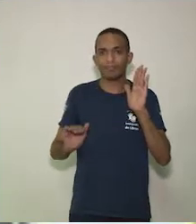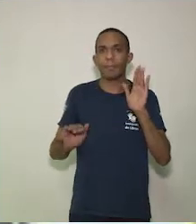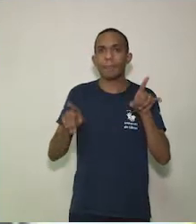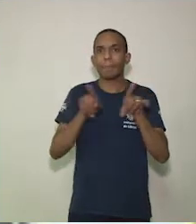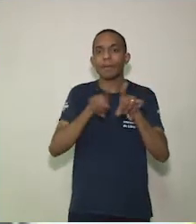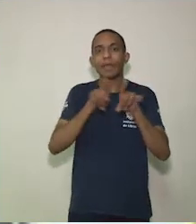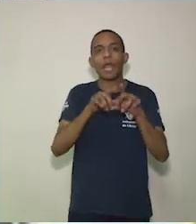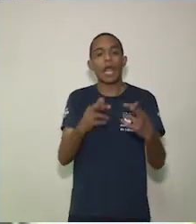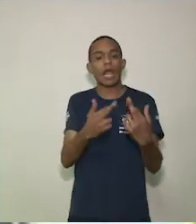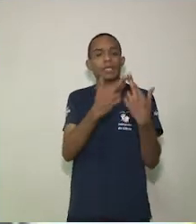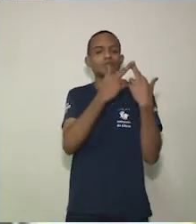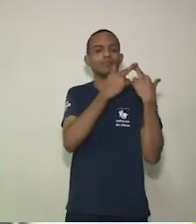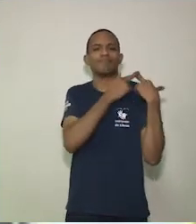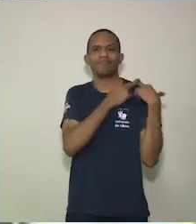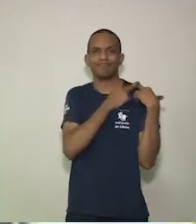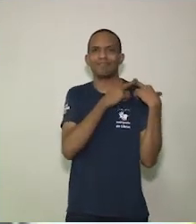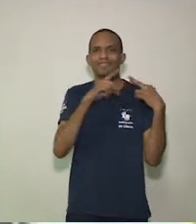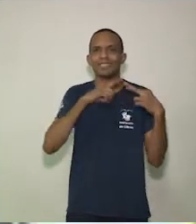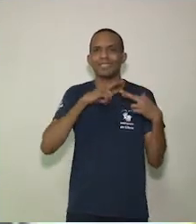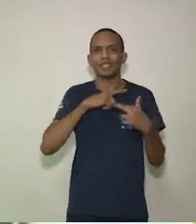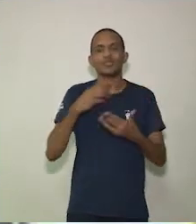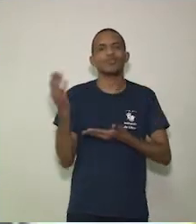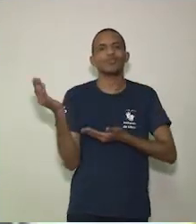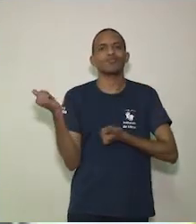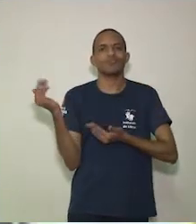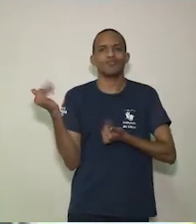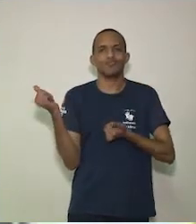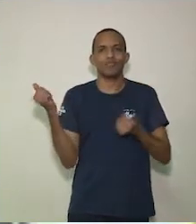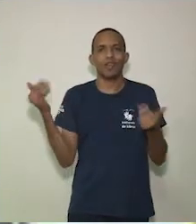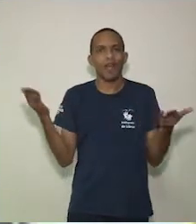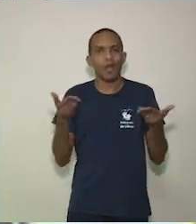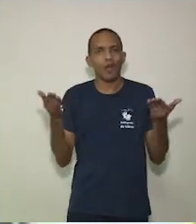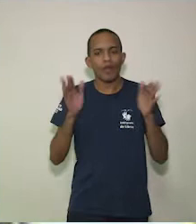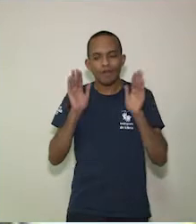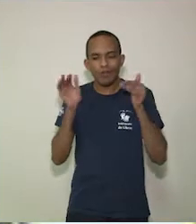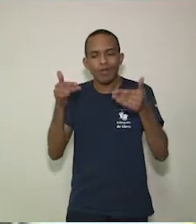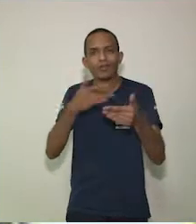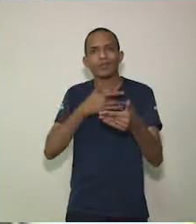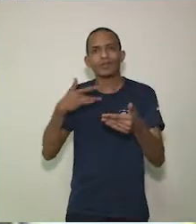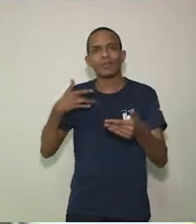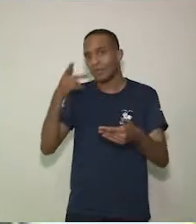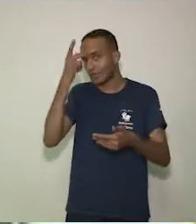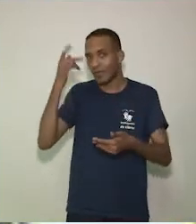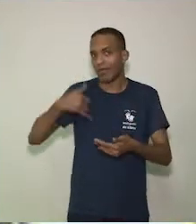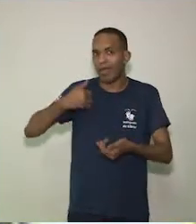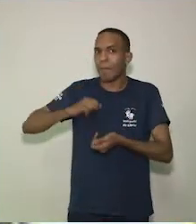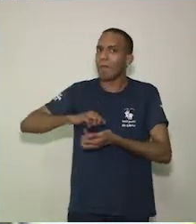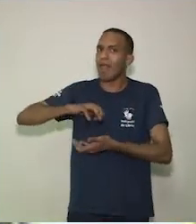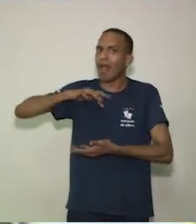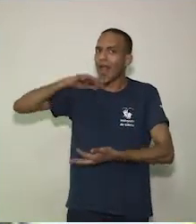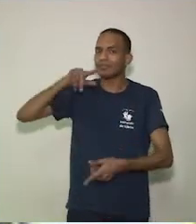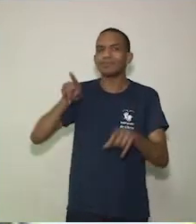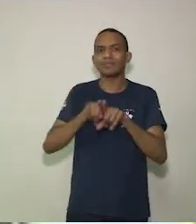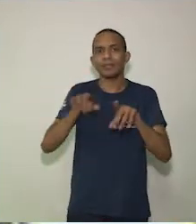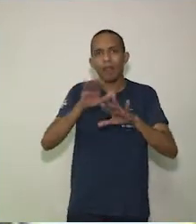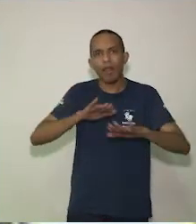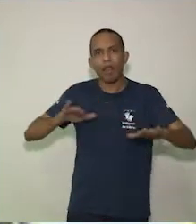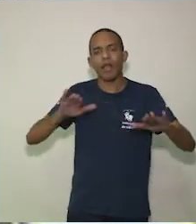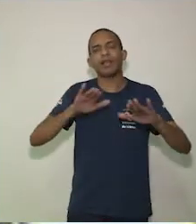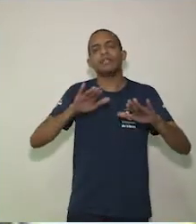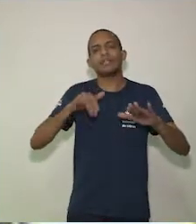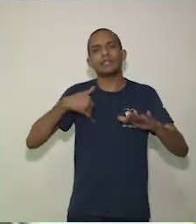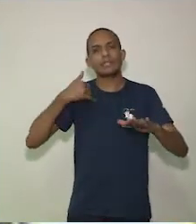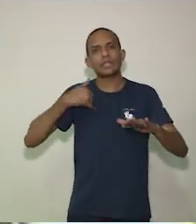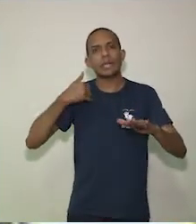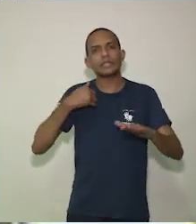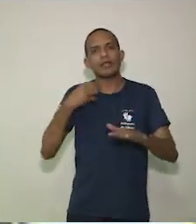mas a responsabilidade dos nossos jovens com a saúde dos idosos, com a saúde daqueles que estão na faixa